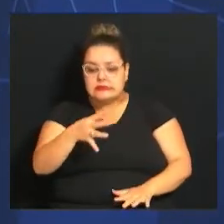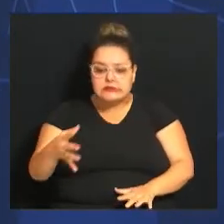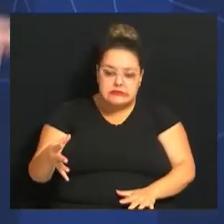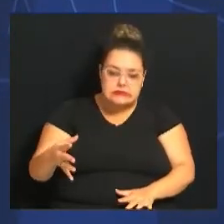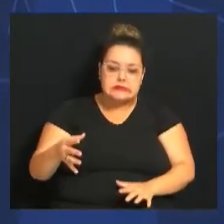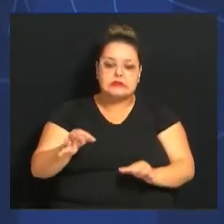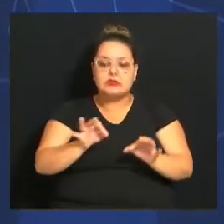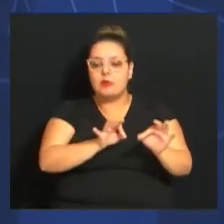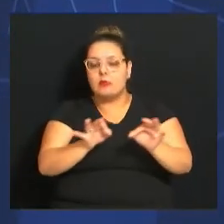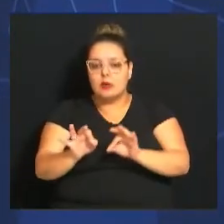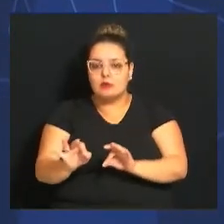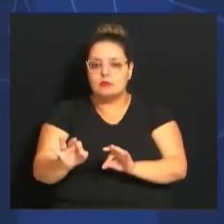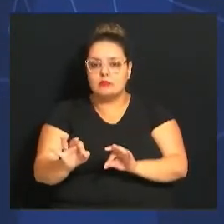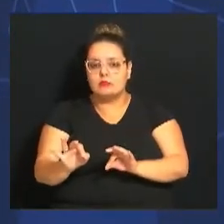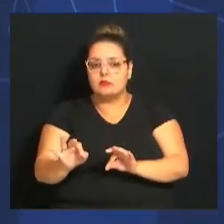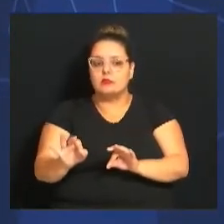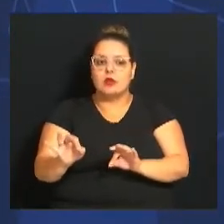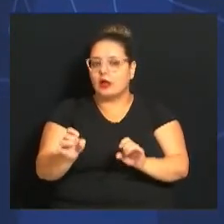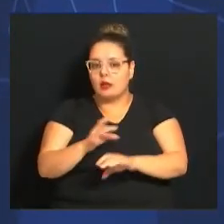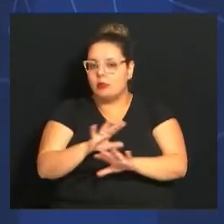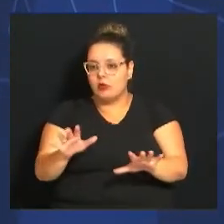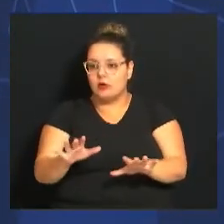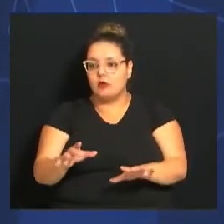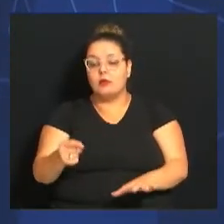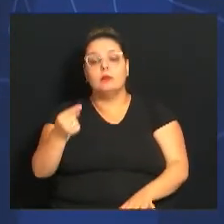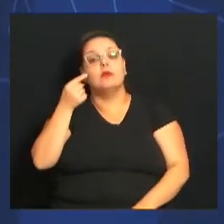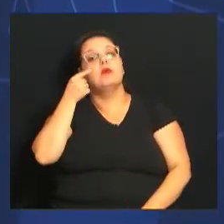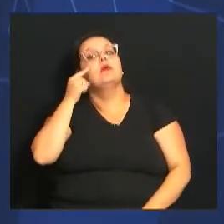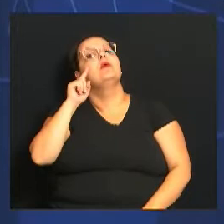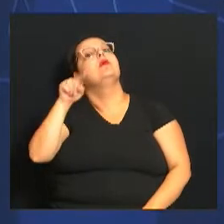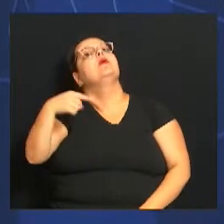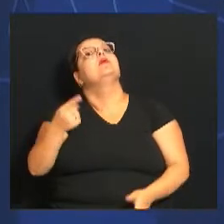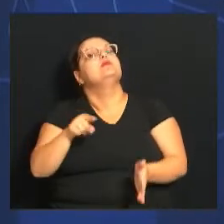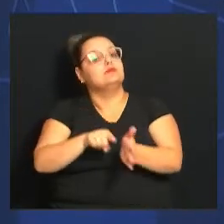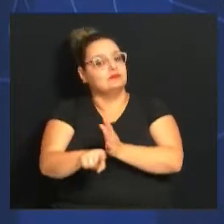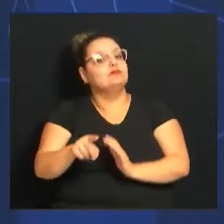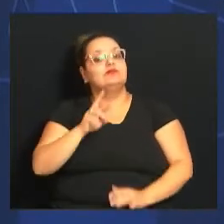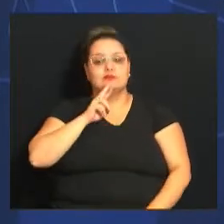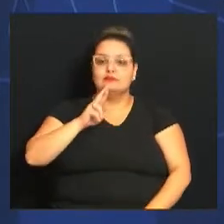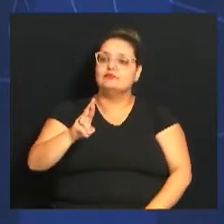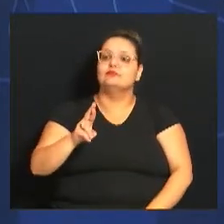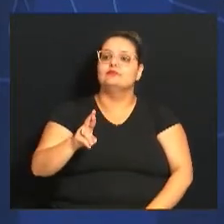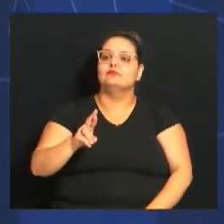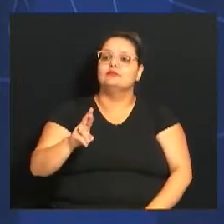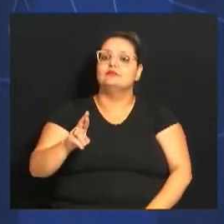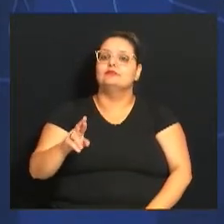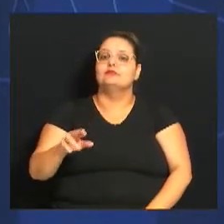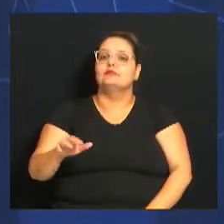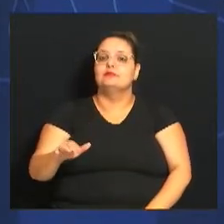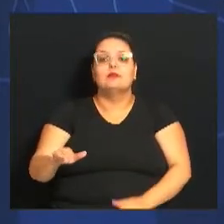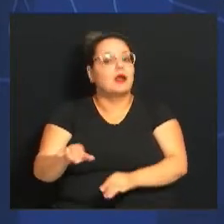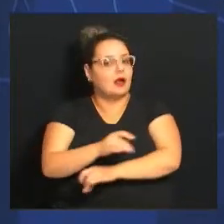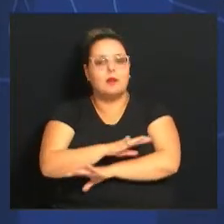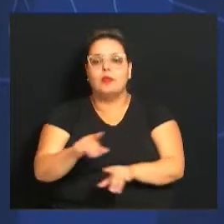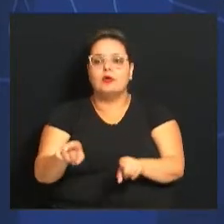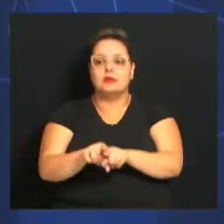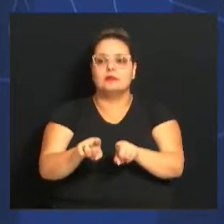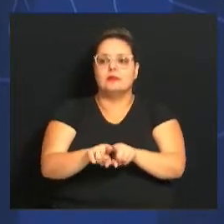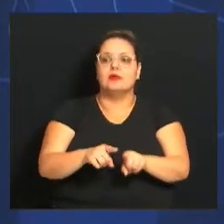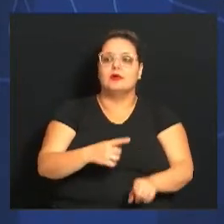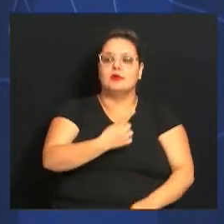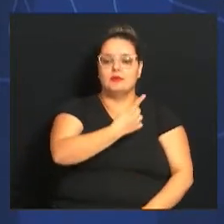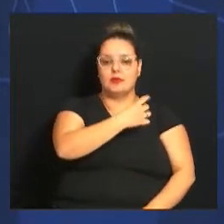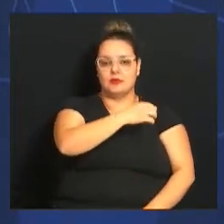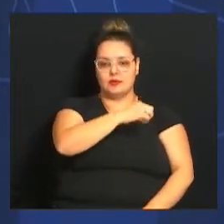disse que está morto. Vamos ver agora se a próxima pergunta que eu vou fazer, a sua resposta é que está morto também. Porque em 1998